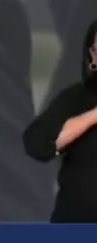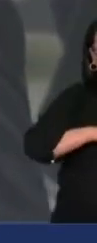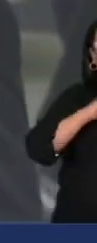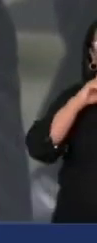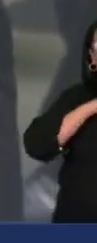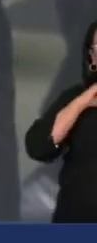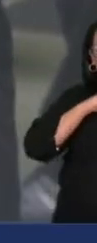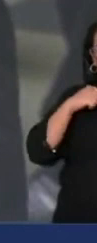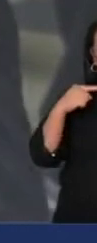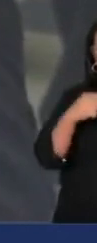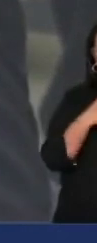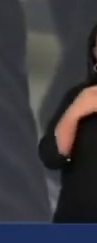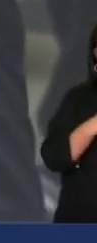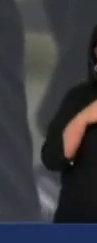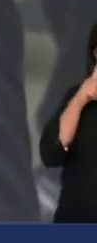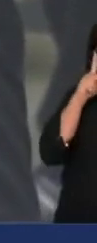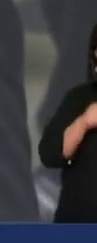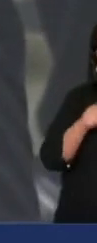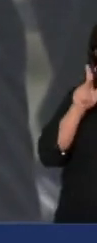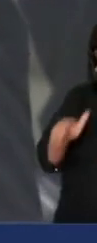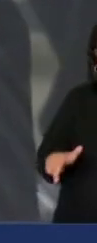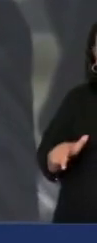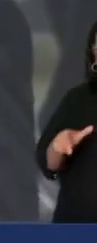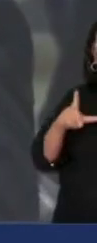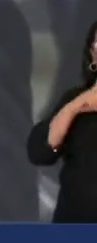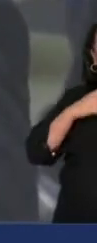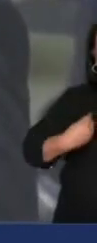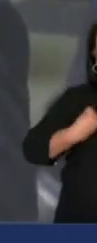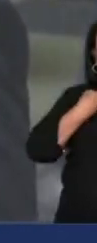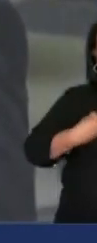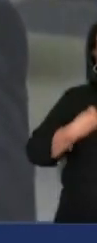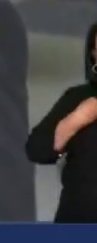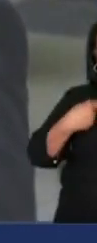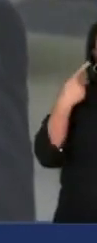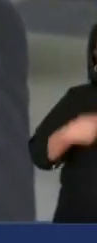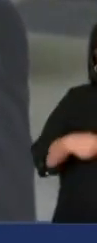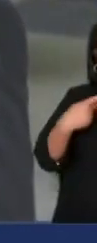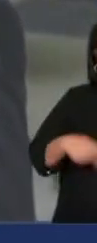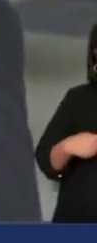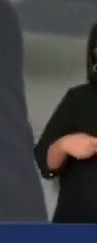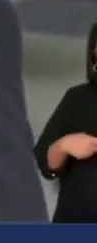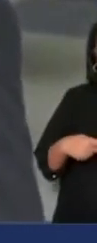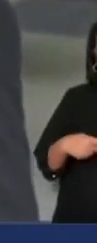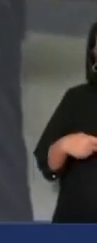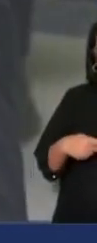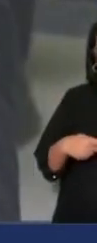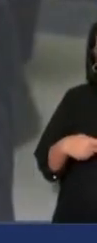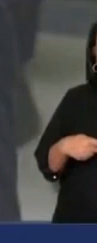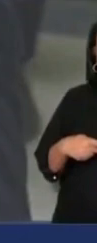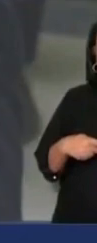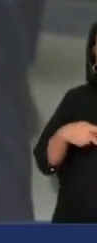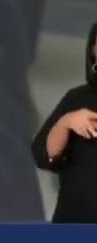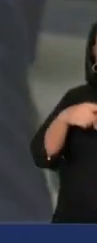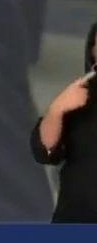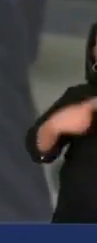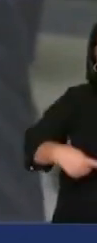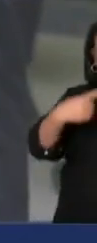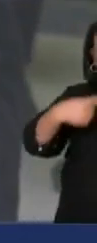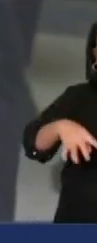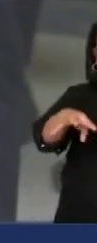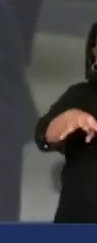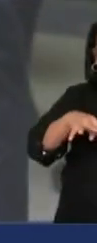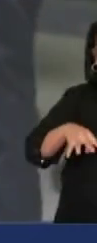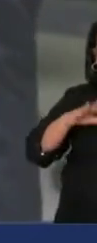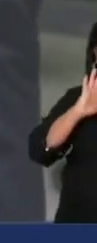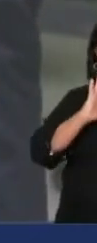ponto cortado nos dias em que não esteve presente em deliberação aqui no plenário da